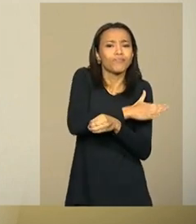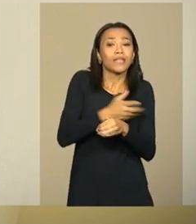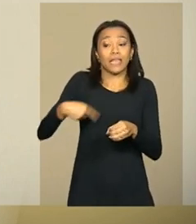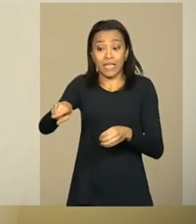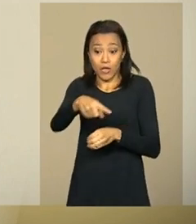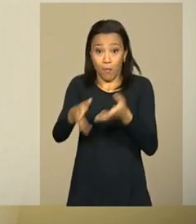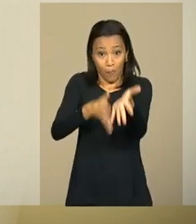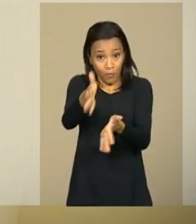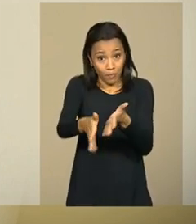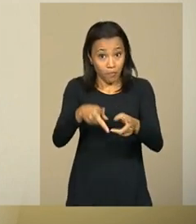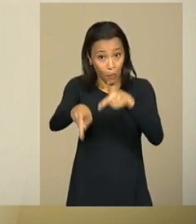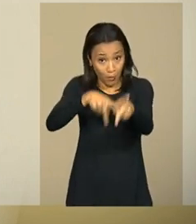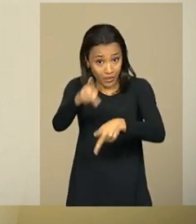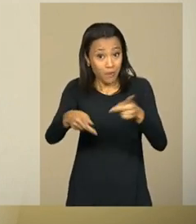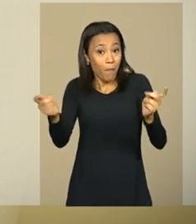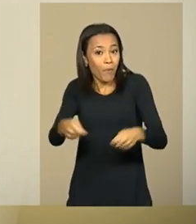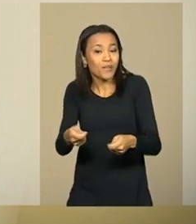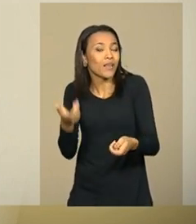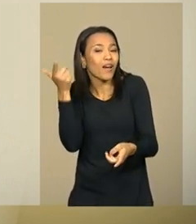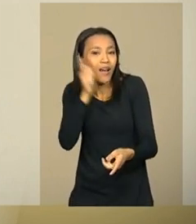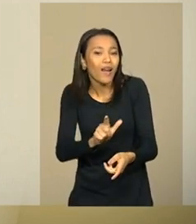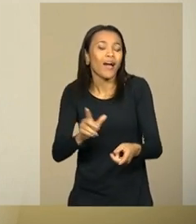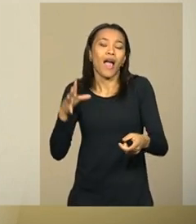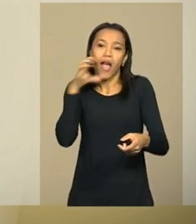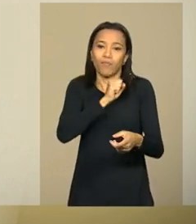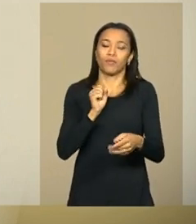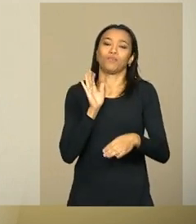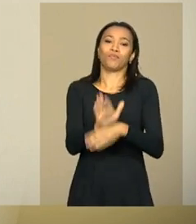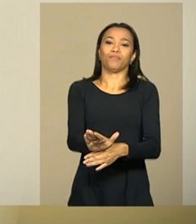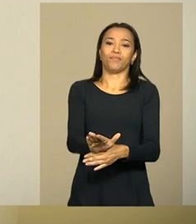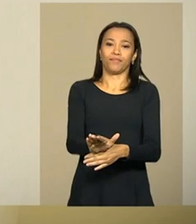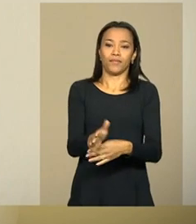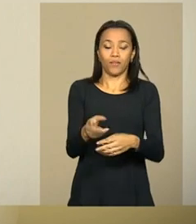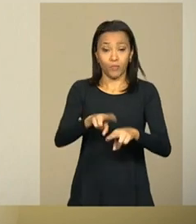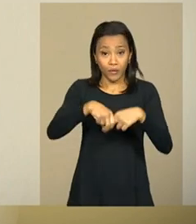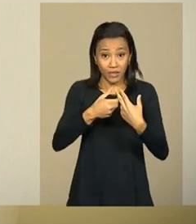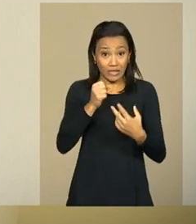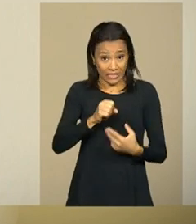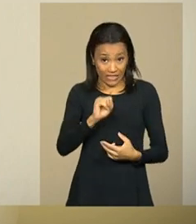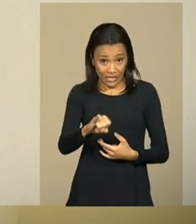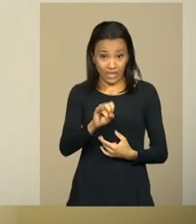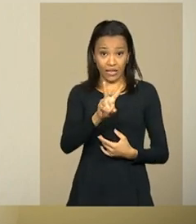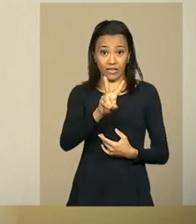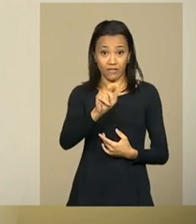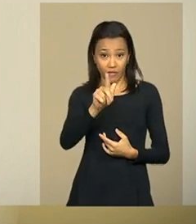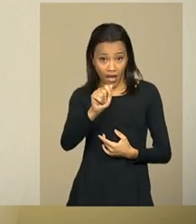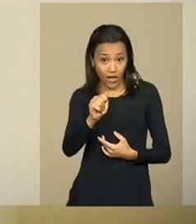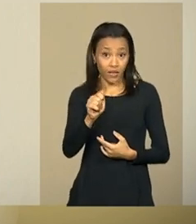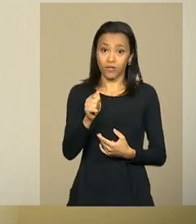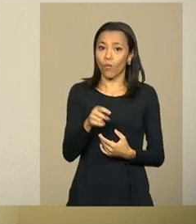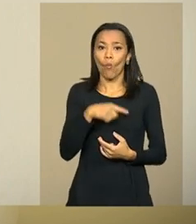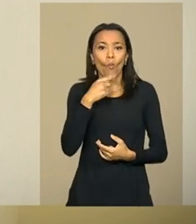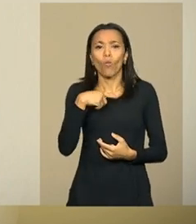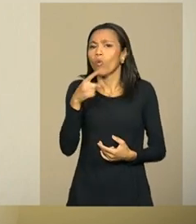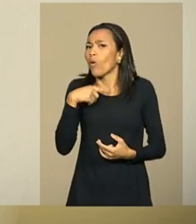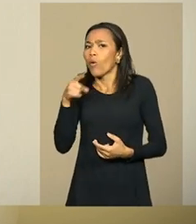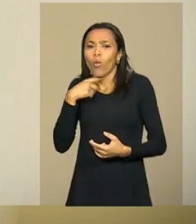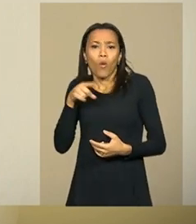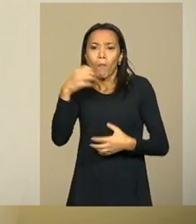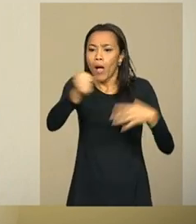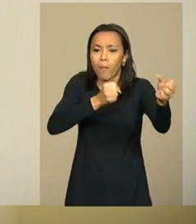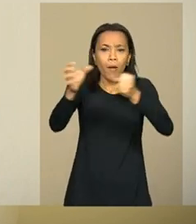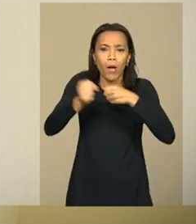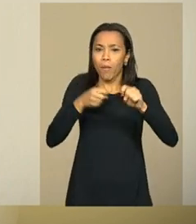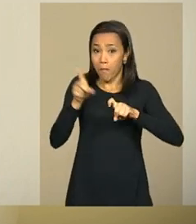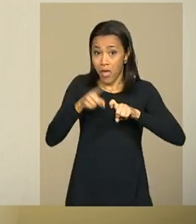ter atendimento garantido mais rápido possível por isso se as vagas disponíveis não forem todas enchidas